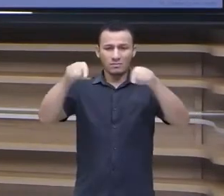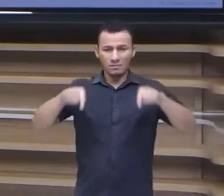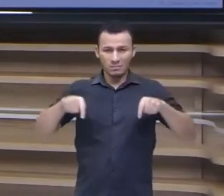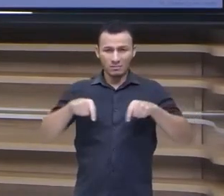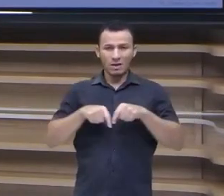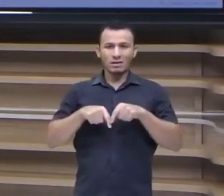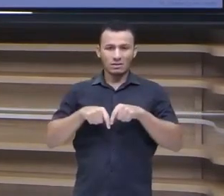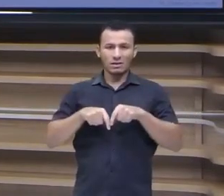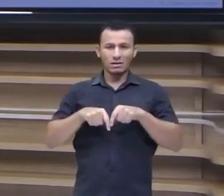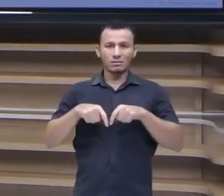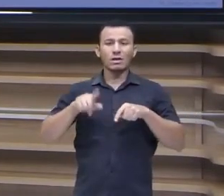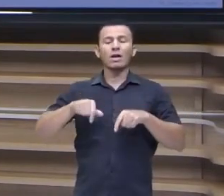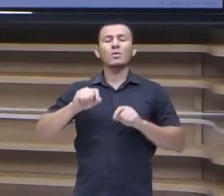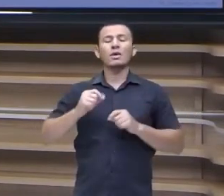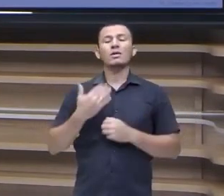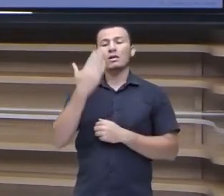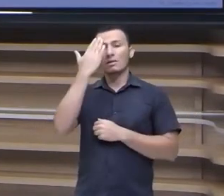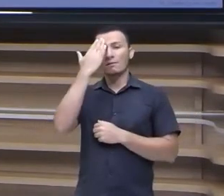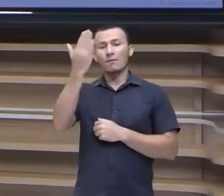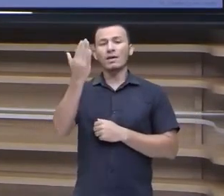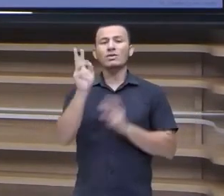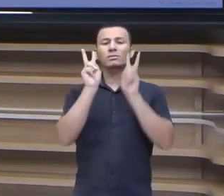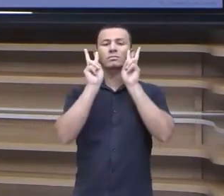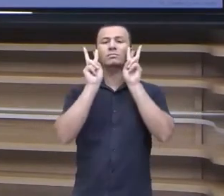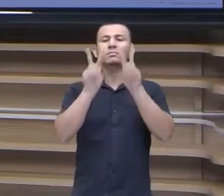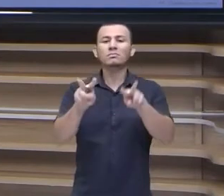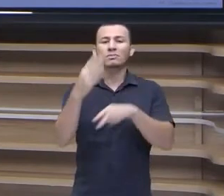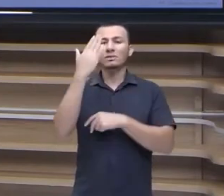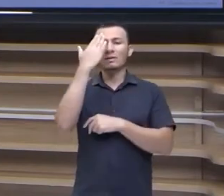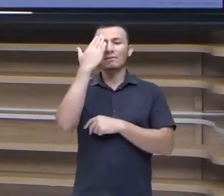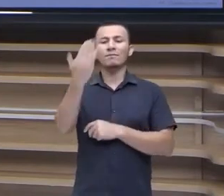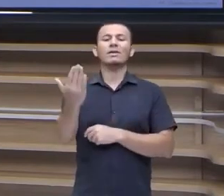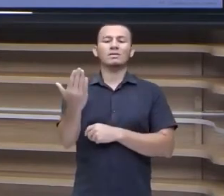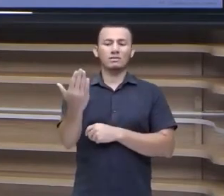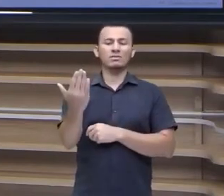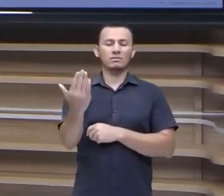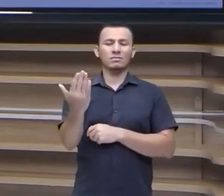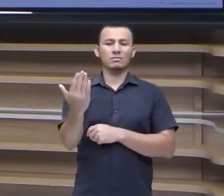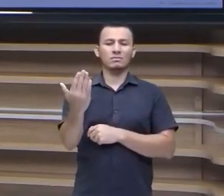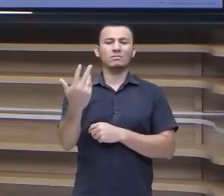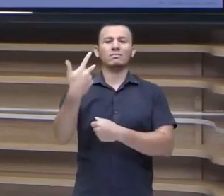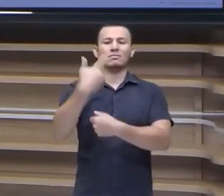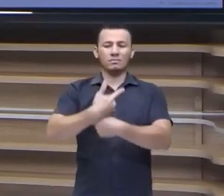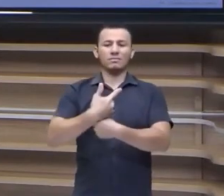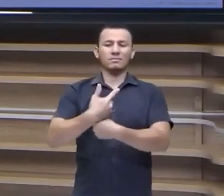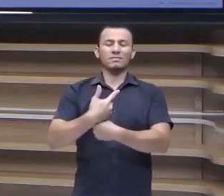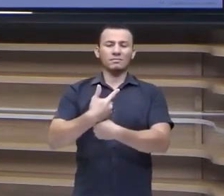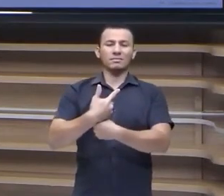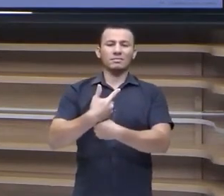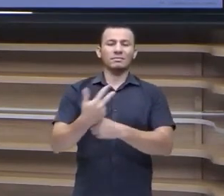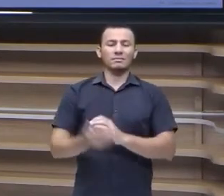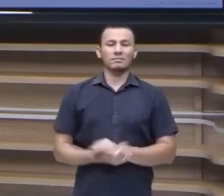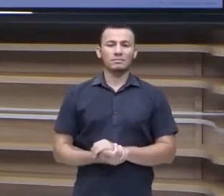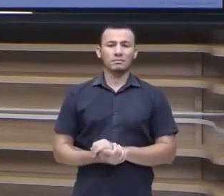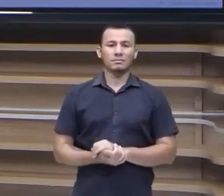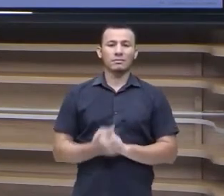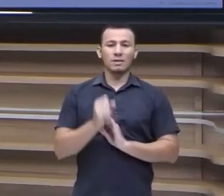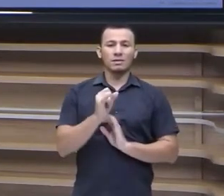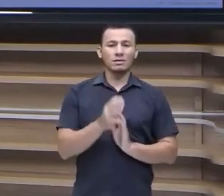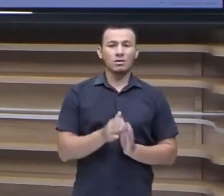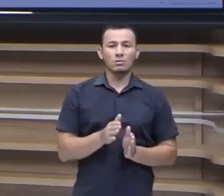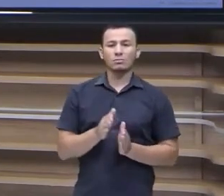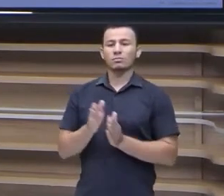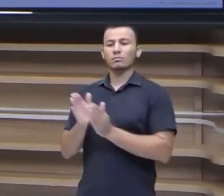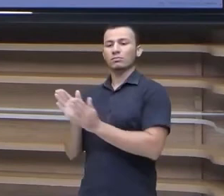de frente para vocês. Eu estou de frente para as câmeras, né? Se eu virar,